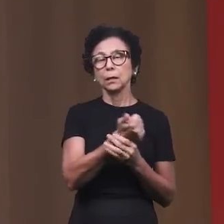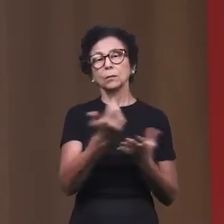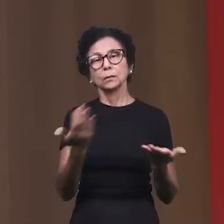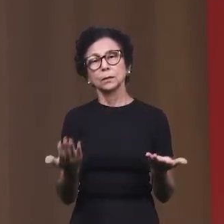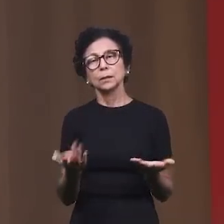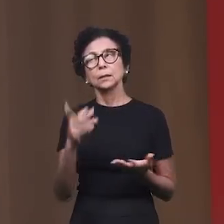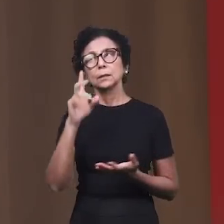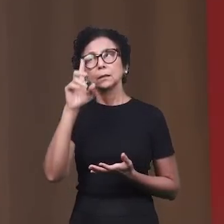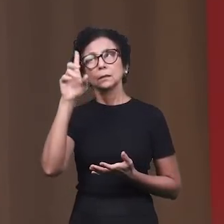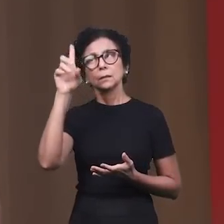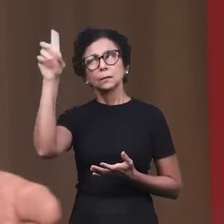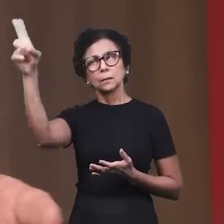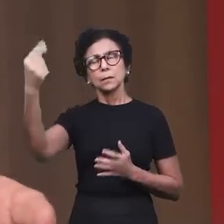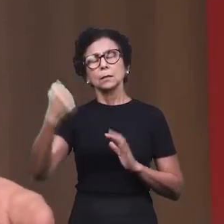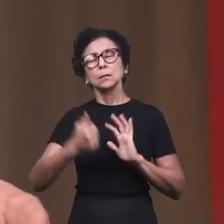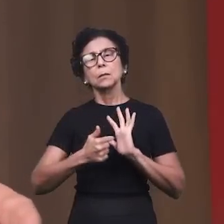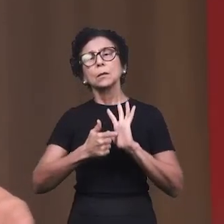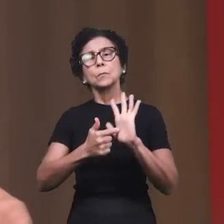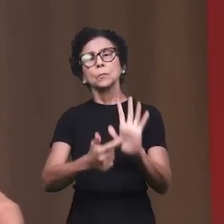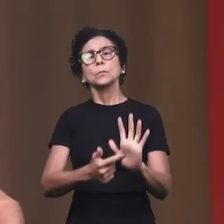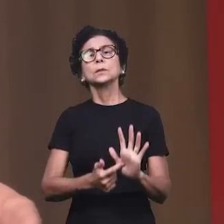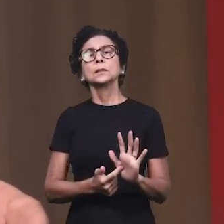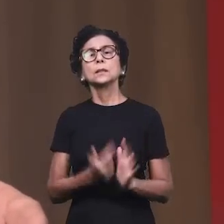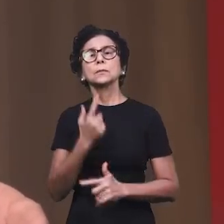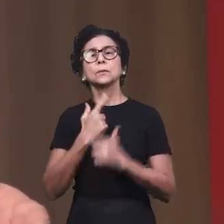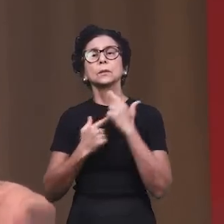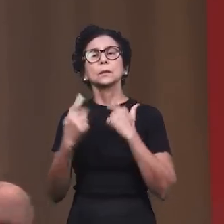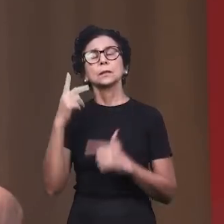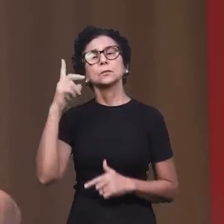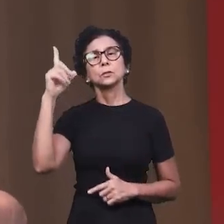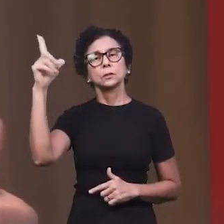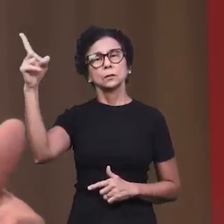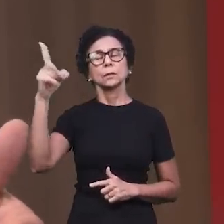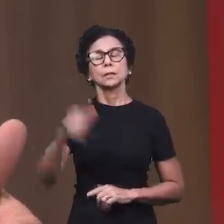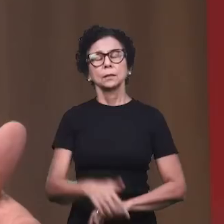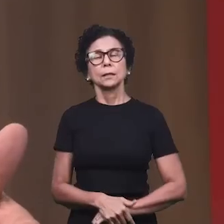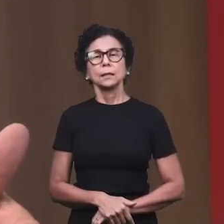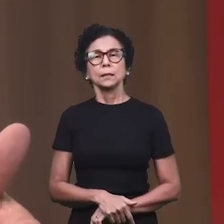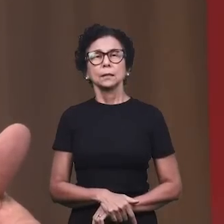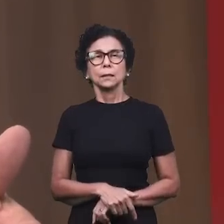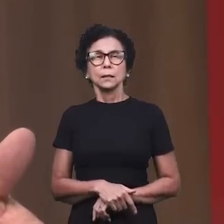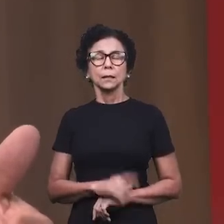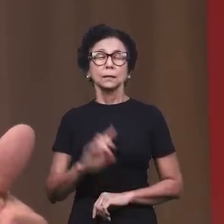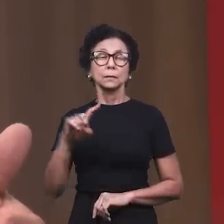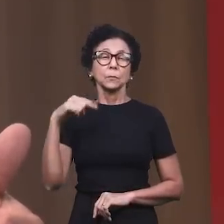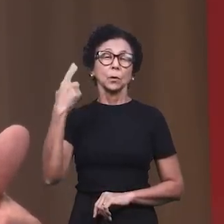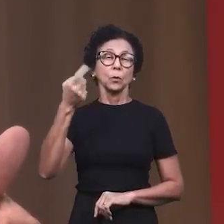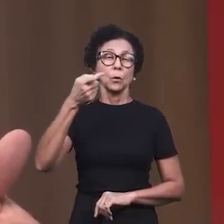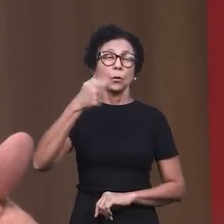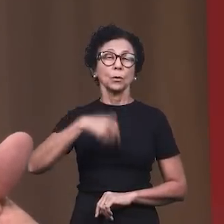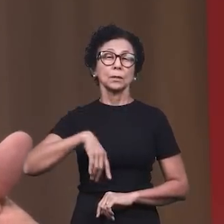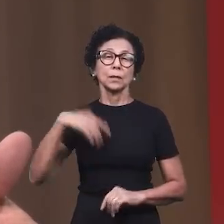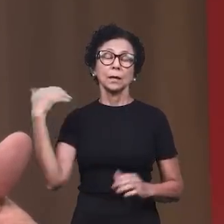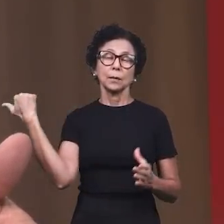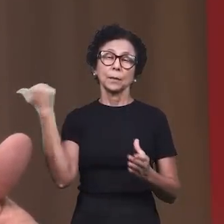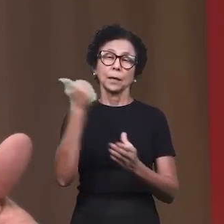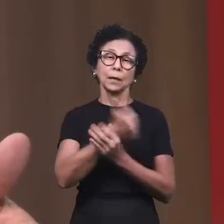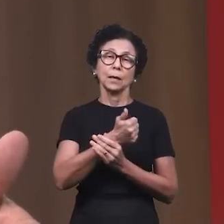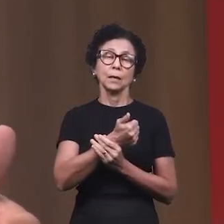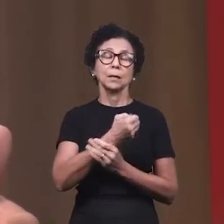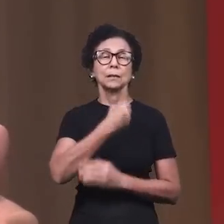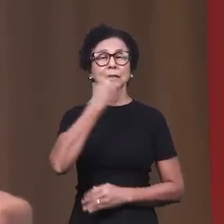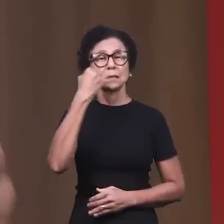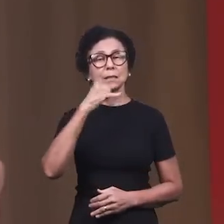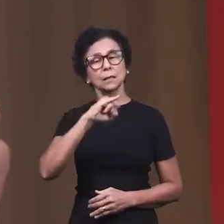propósitos. E logo mais tarde nós iremos ver o próprio Senhor chamando, né, Abraão, Isaac,